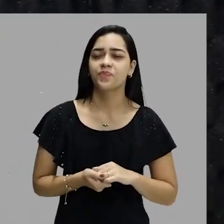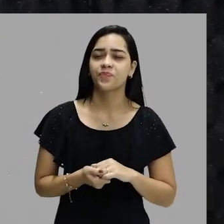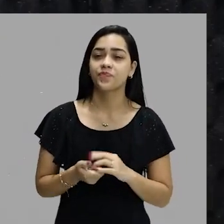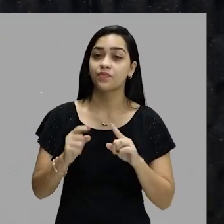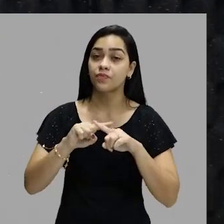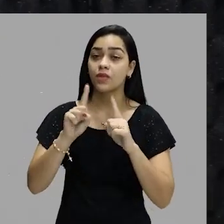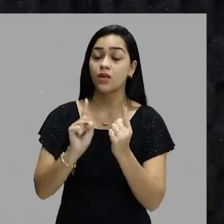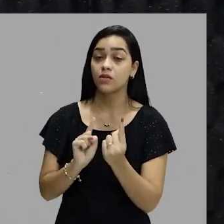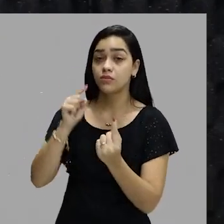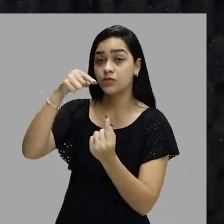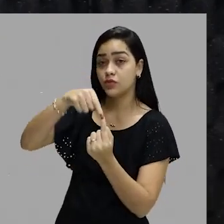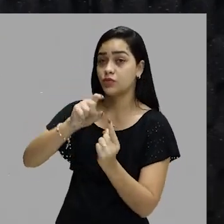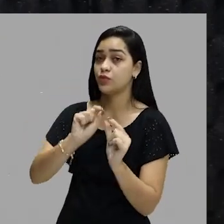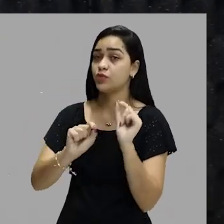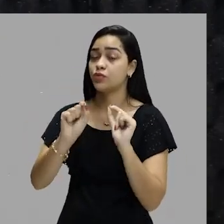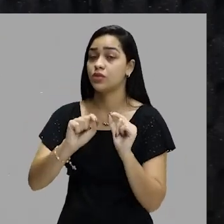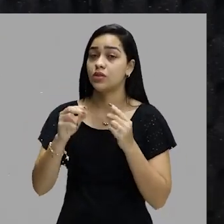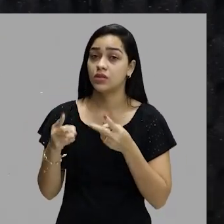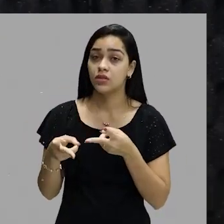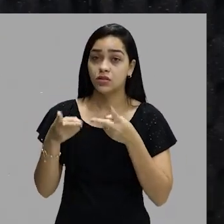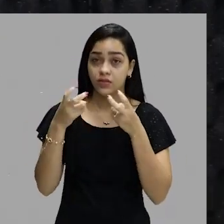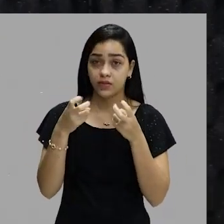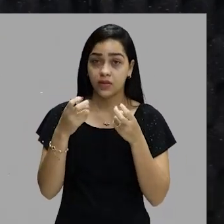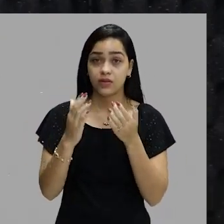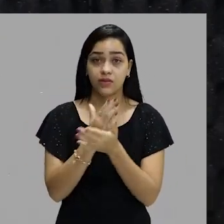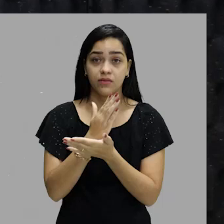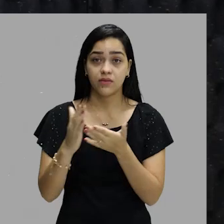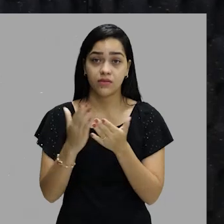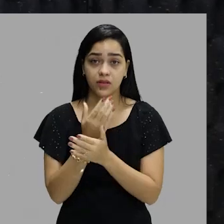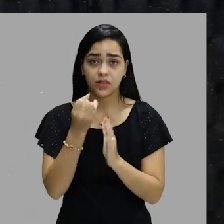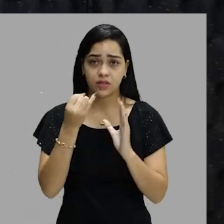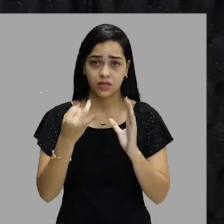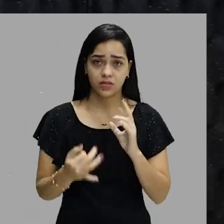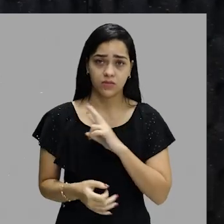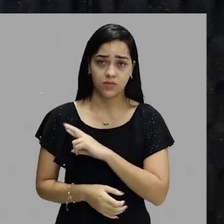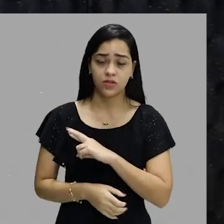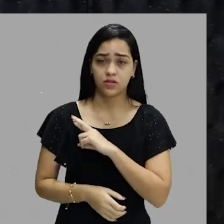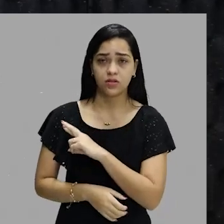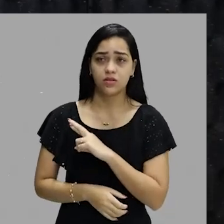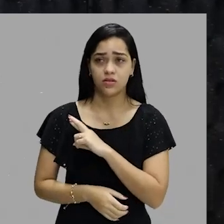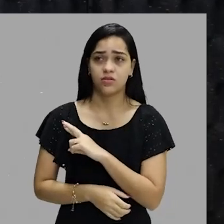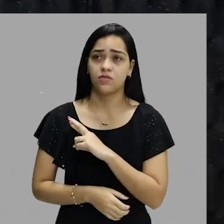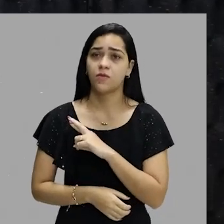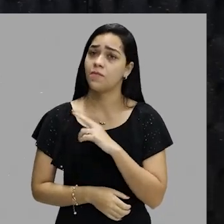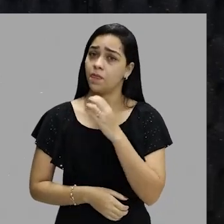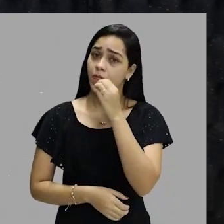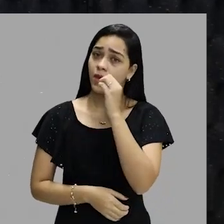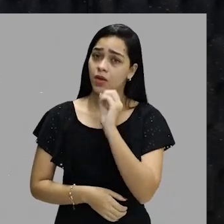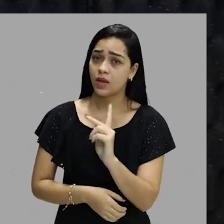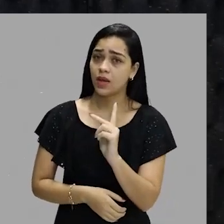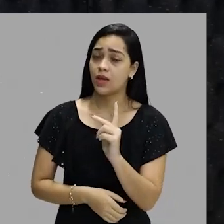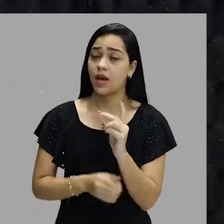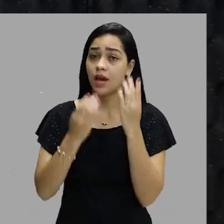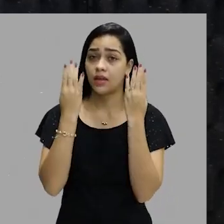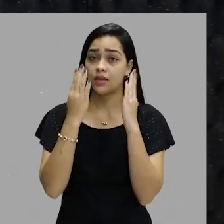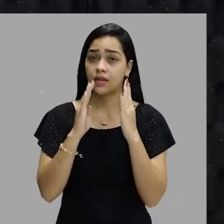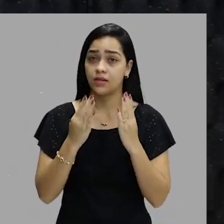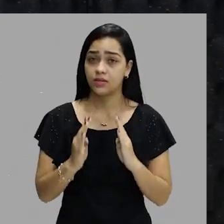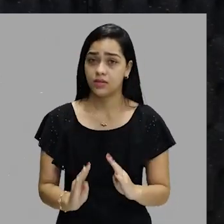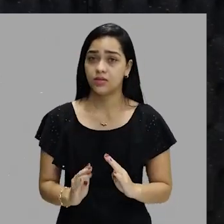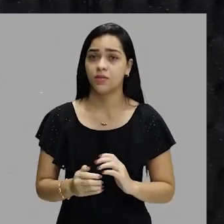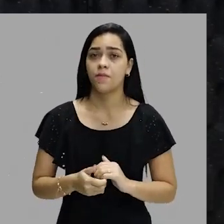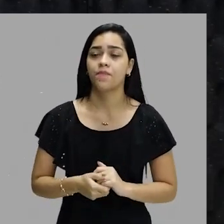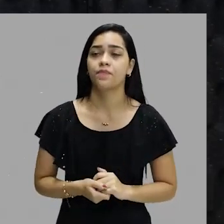o objetivo da gente é que você identifique as características do romantismo, essa questão aí dá legal, analisando as